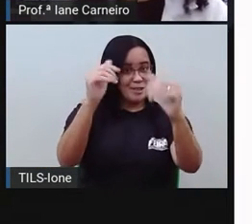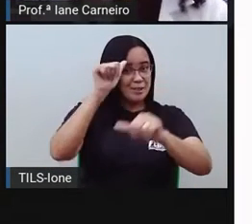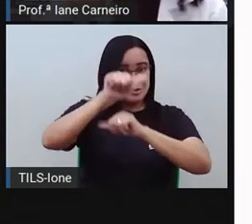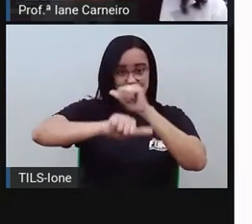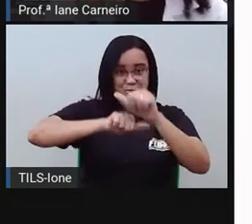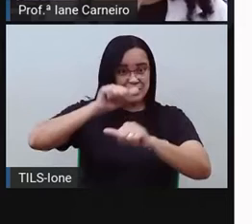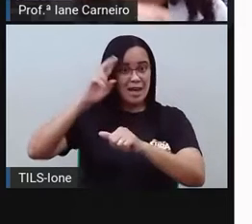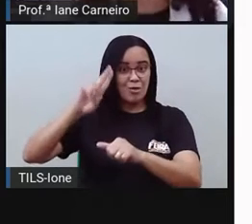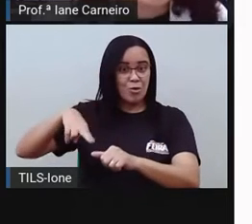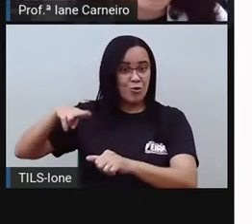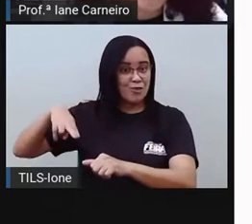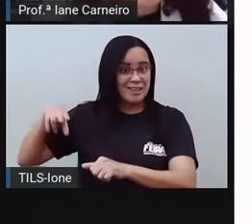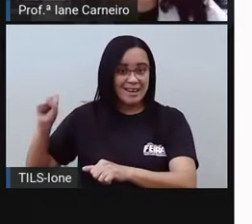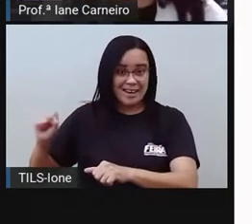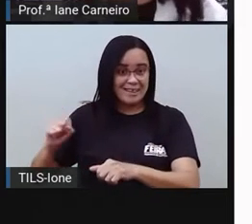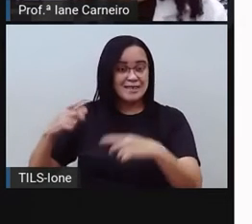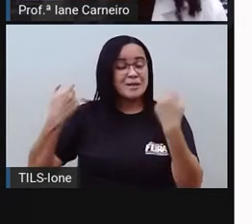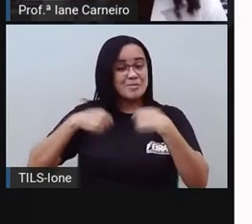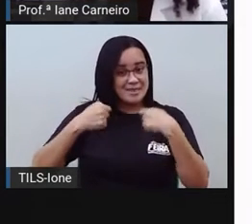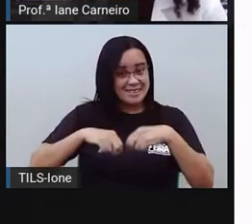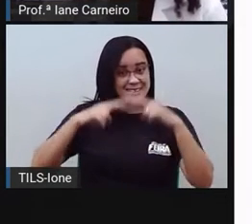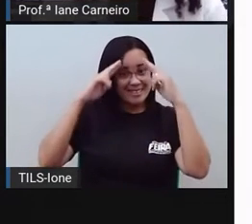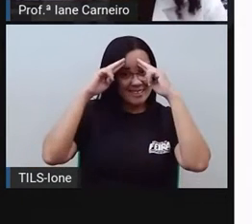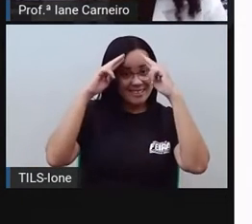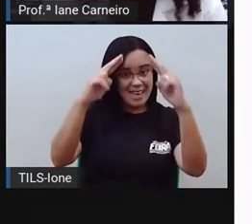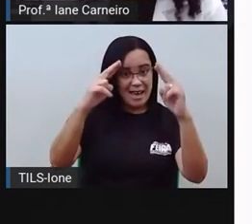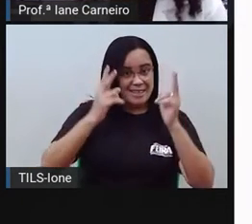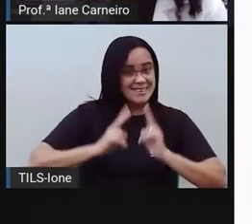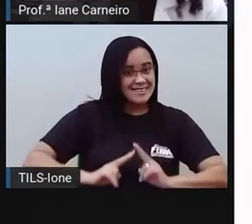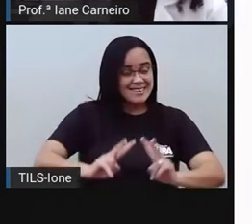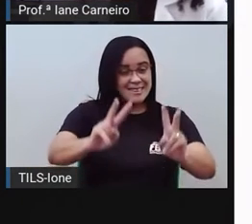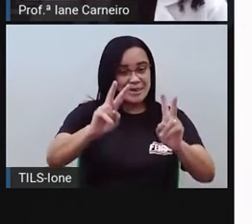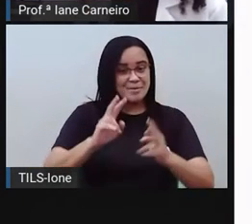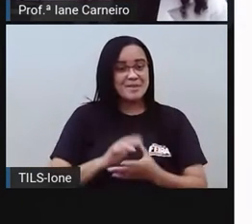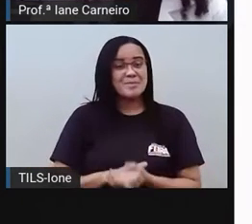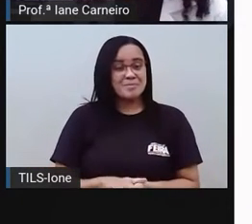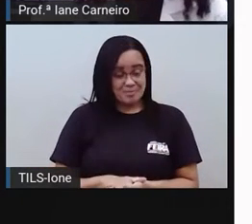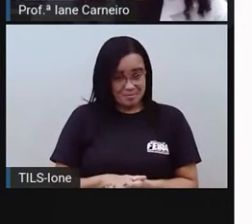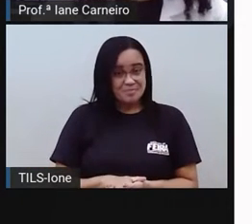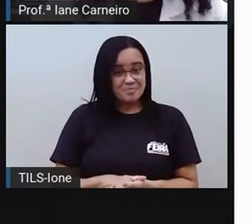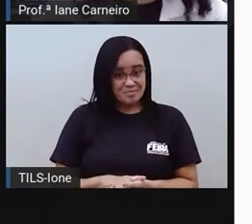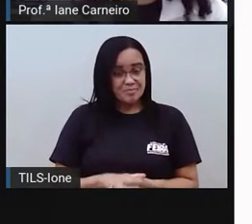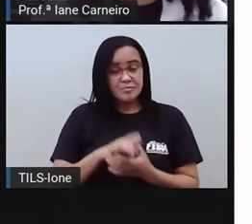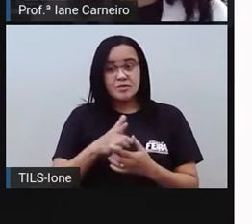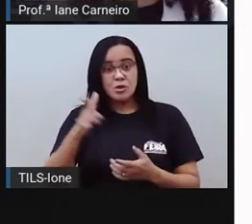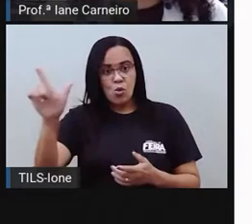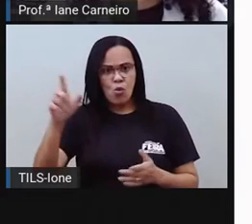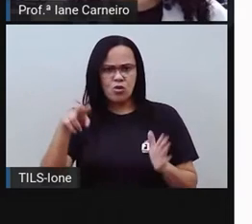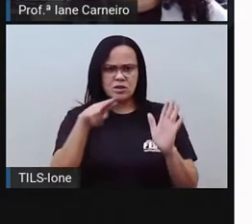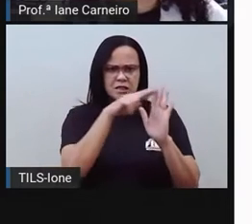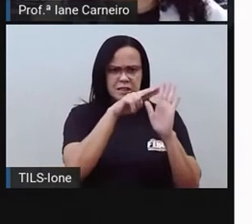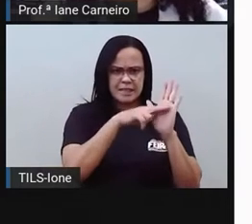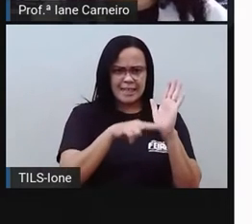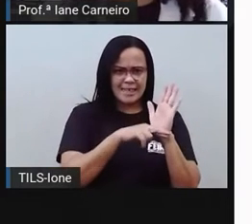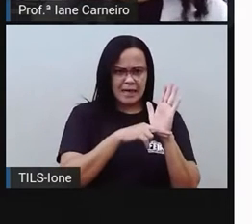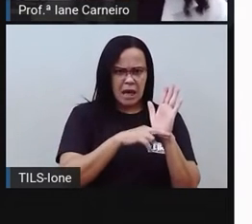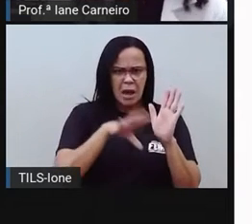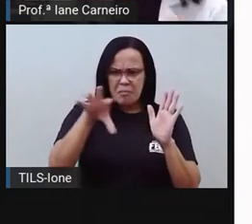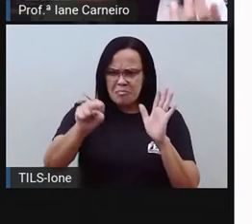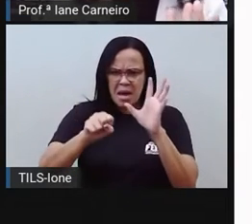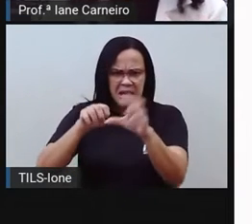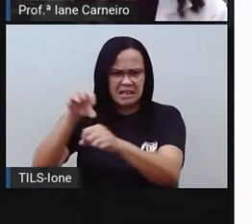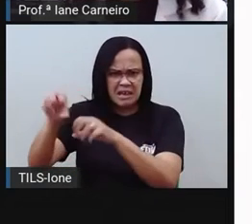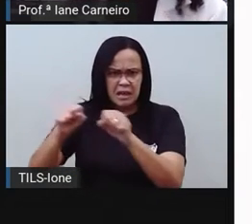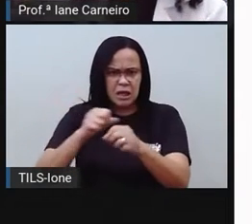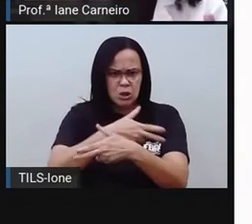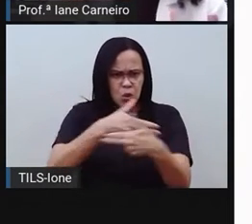mudar, mexer na coisa dos outros sem minha autorização. É uma regra que também não pode mudar. Seja